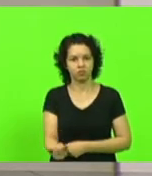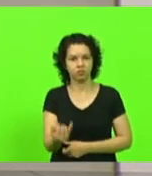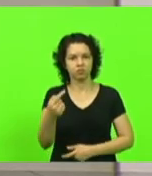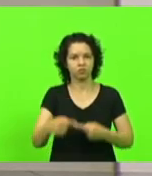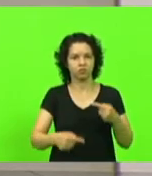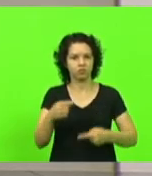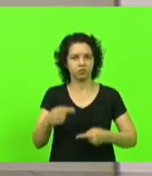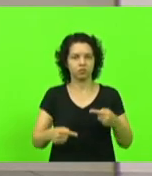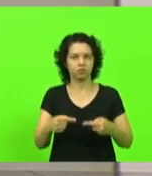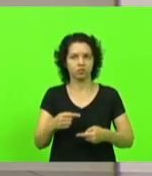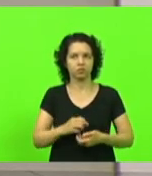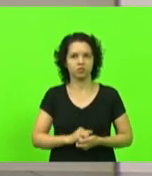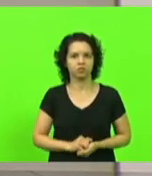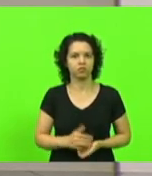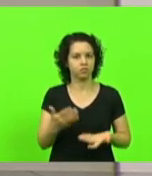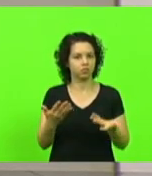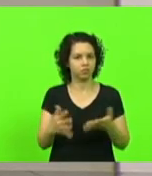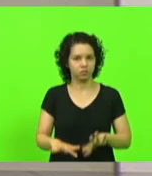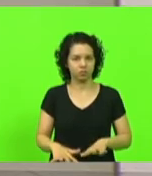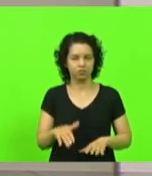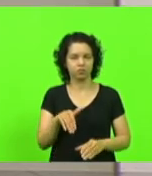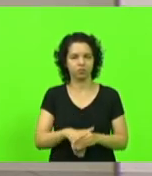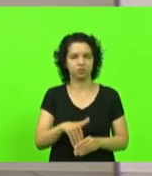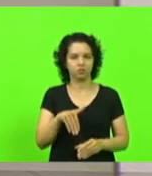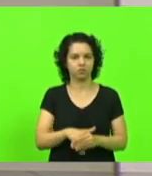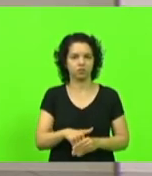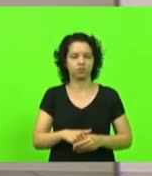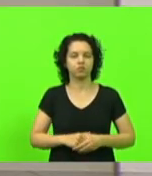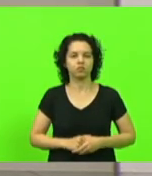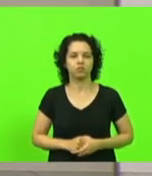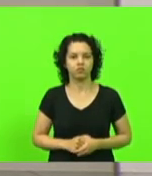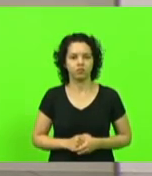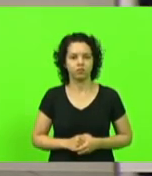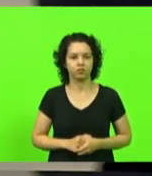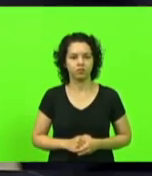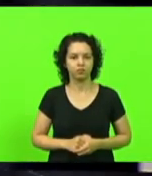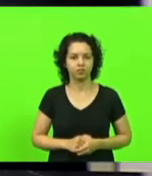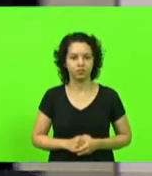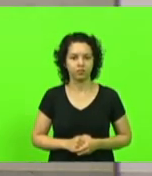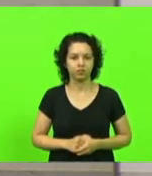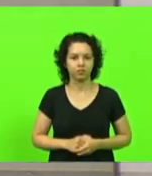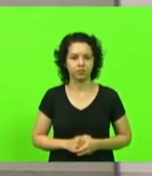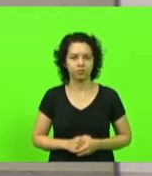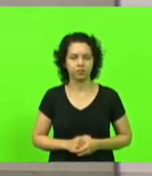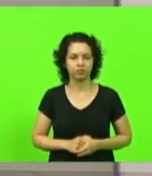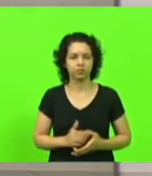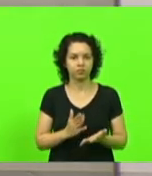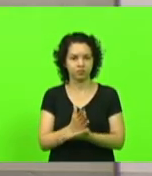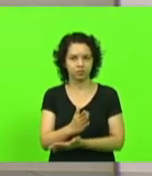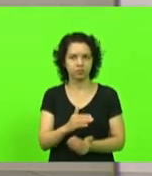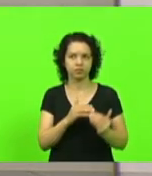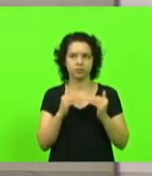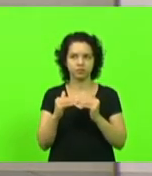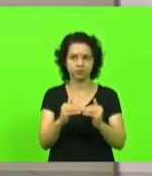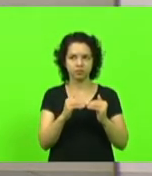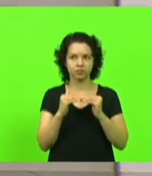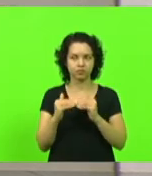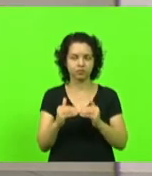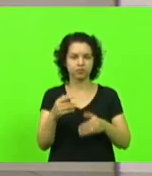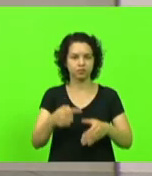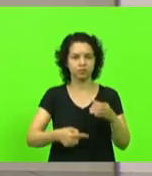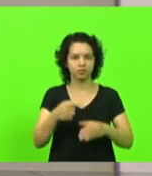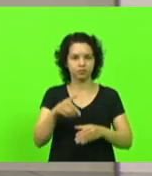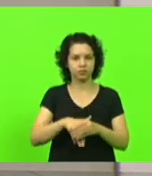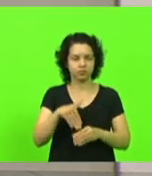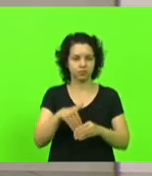discussão. Não havendo quem queira discutir, em votação. Deputados que aprovam, permaneçam como se encontram. Aprovado por unanimidade. Discussão e votação